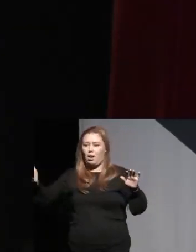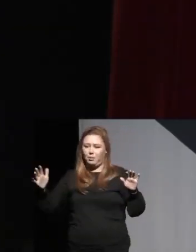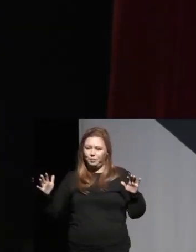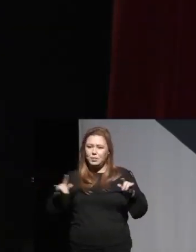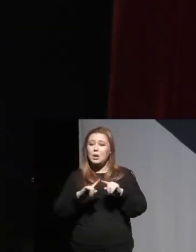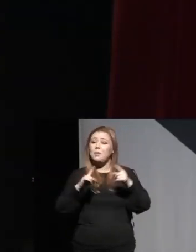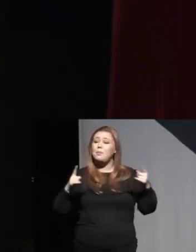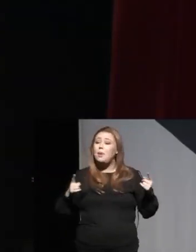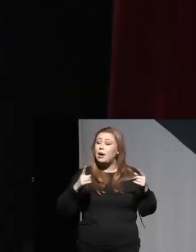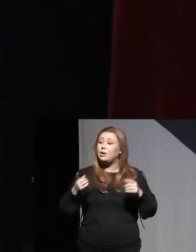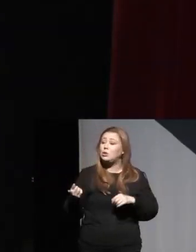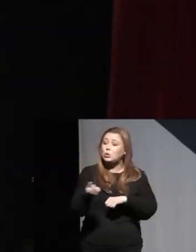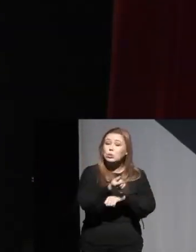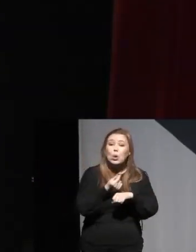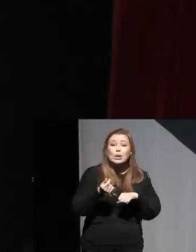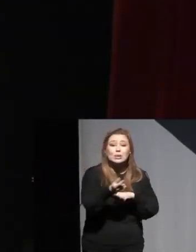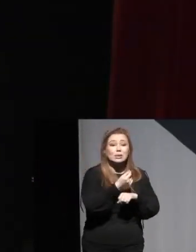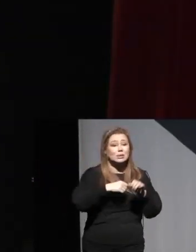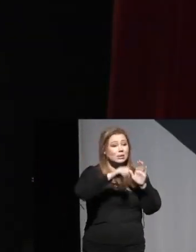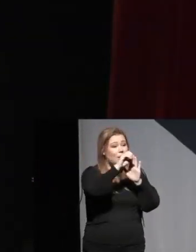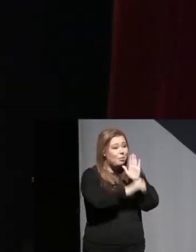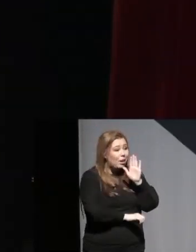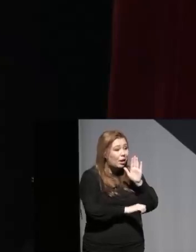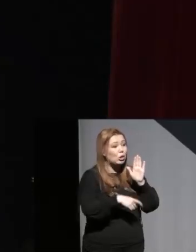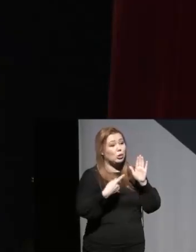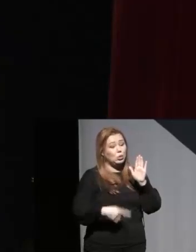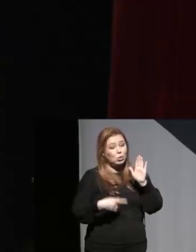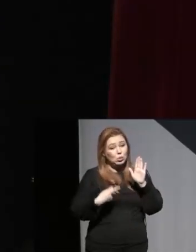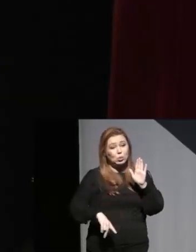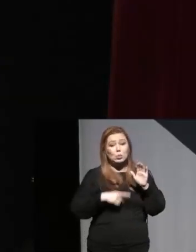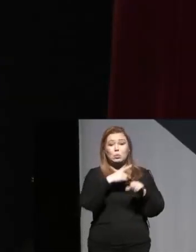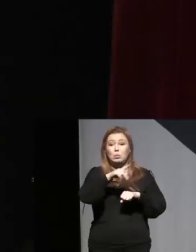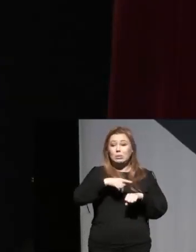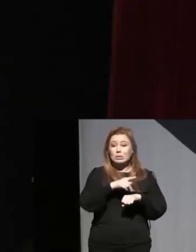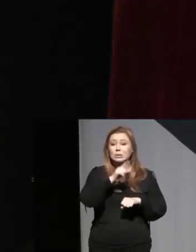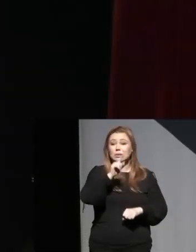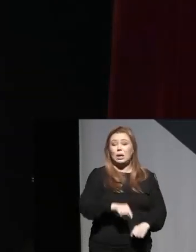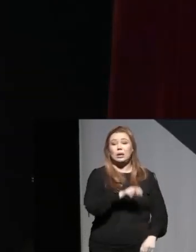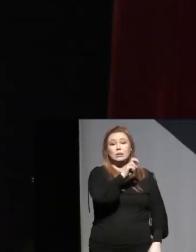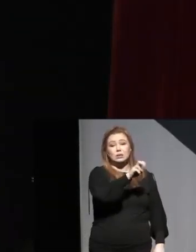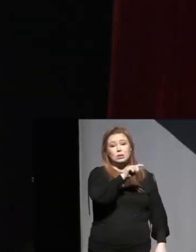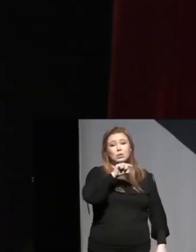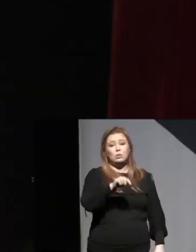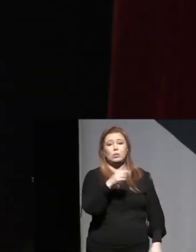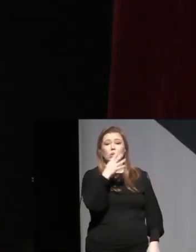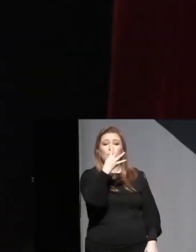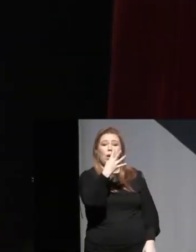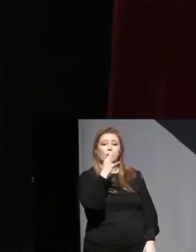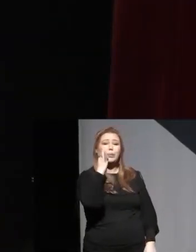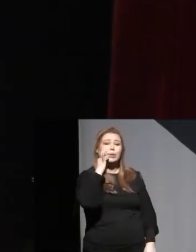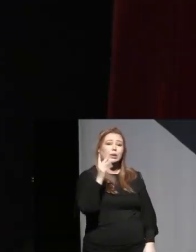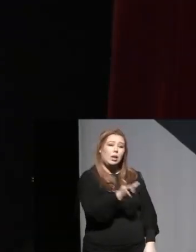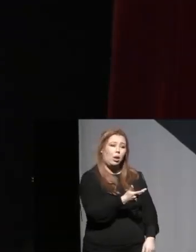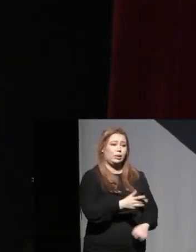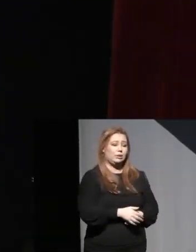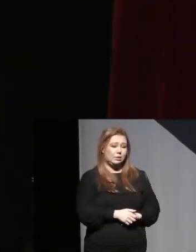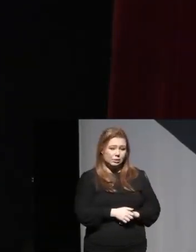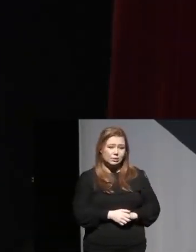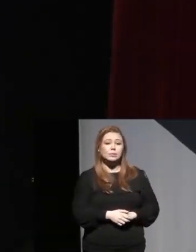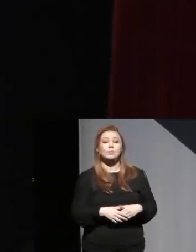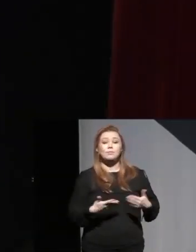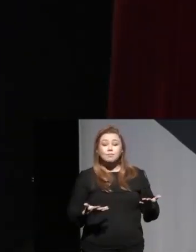o orçamento de 2024 da União é 5,4 trilhões. Destes 5,4